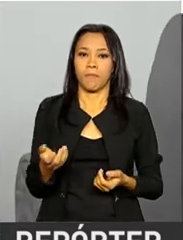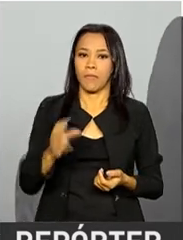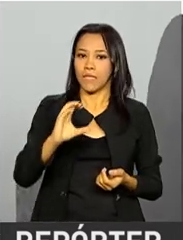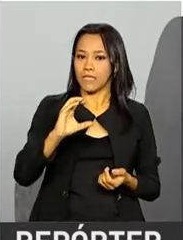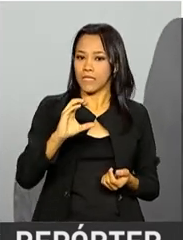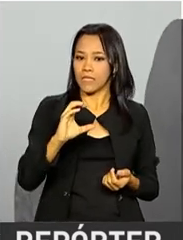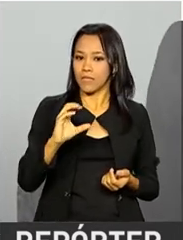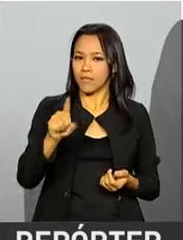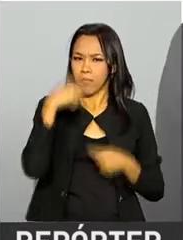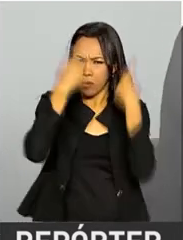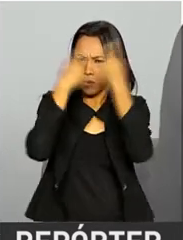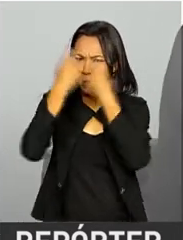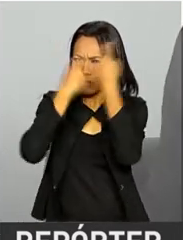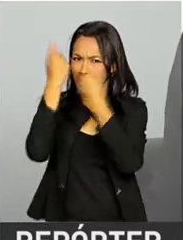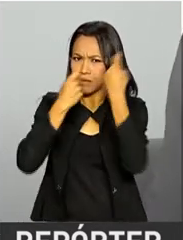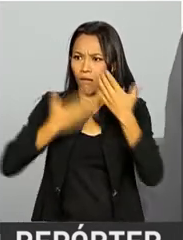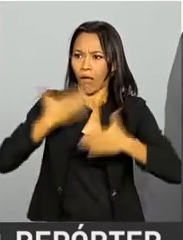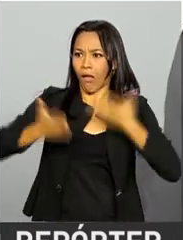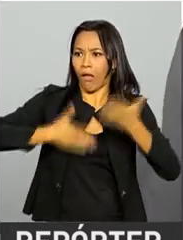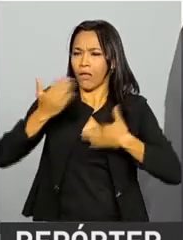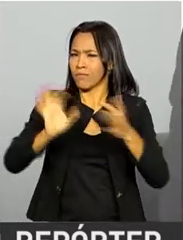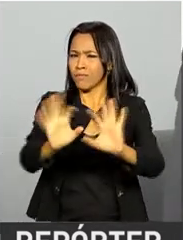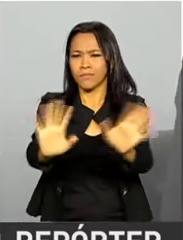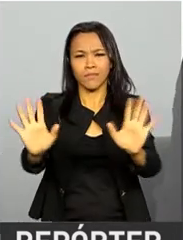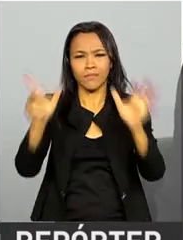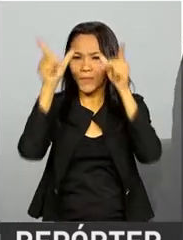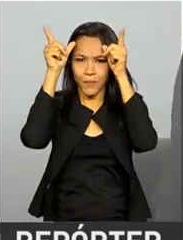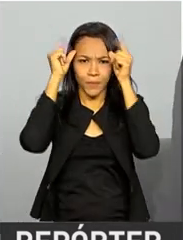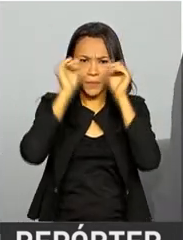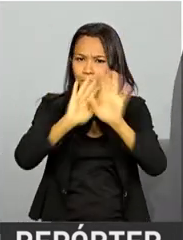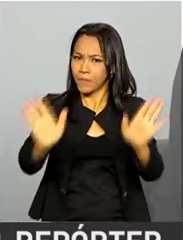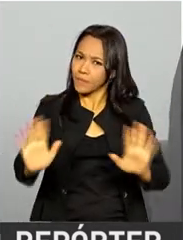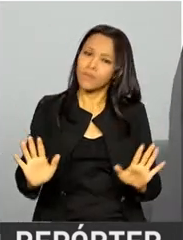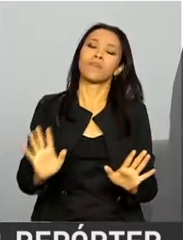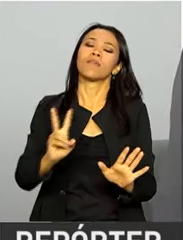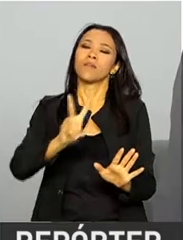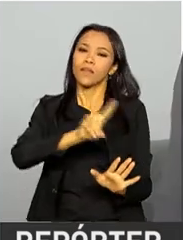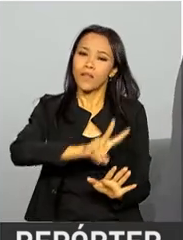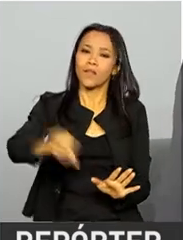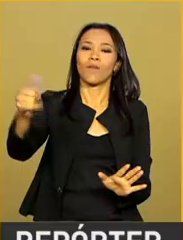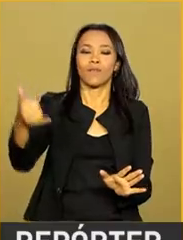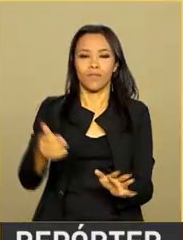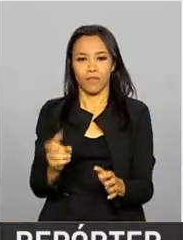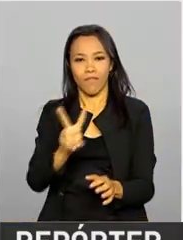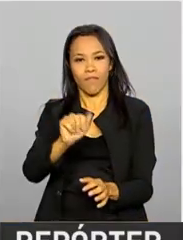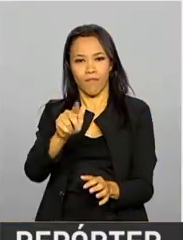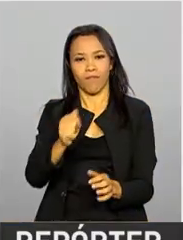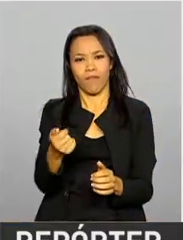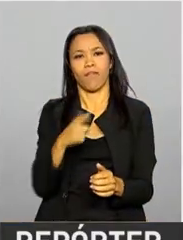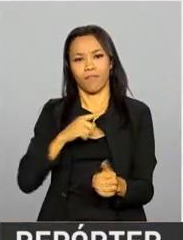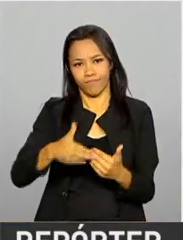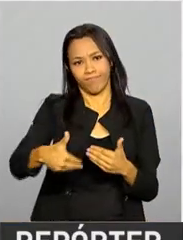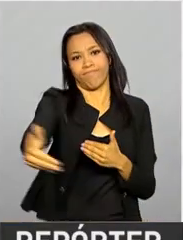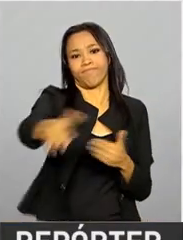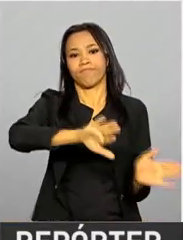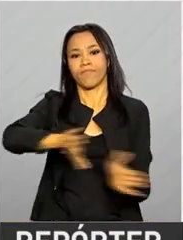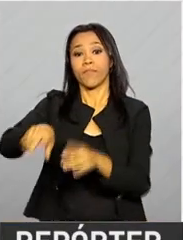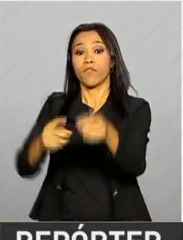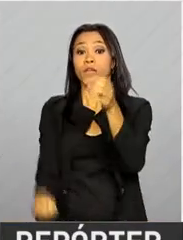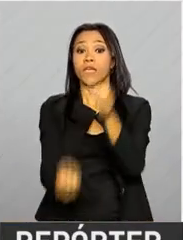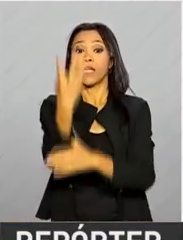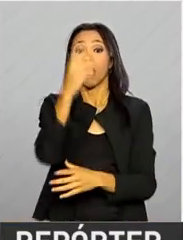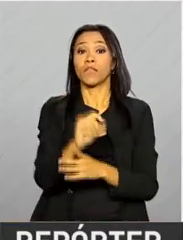00 de preocupação em relação à inovação e à nova oferta de financiamento educacional desde que foi criado há 18